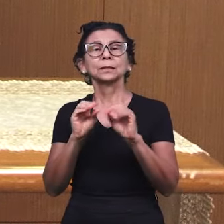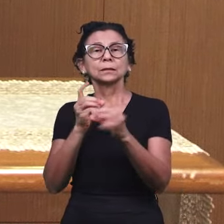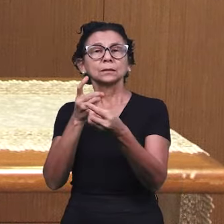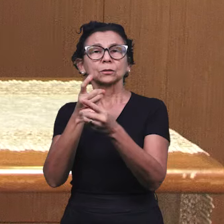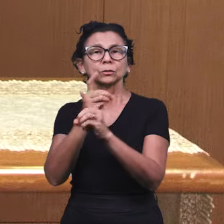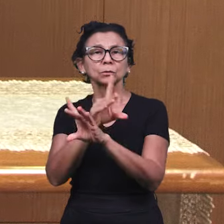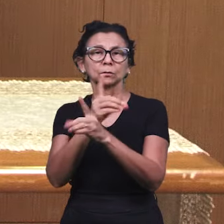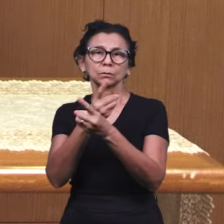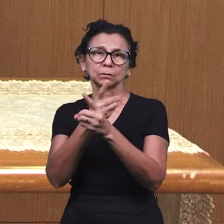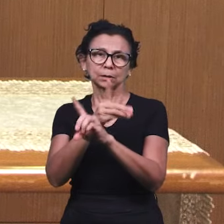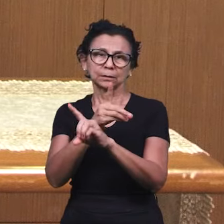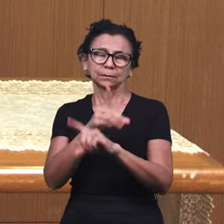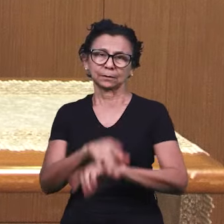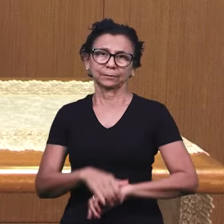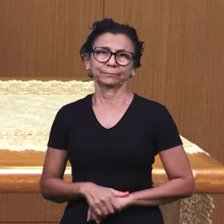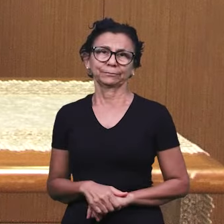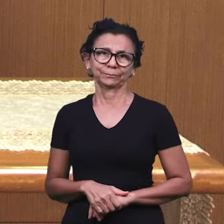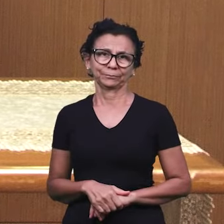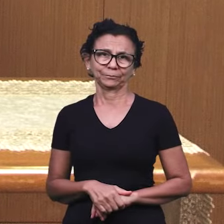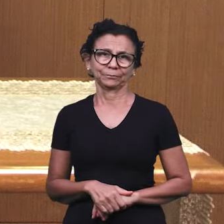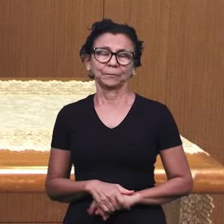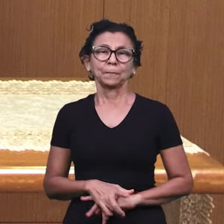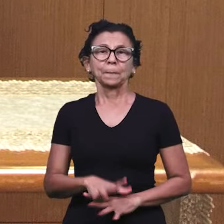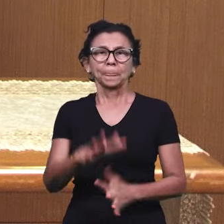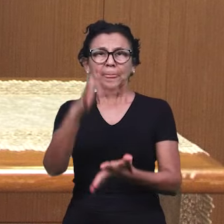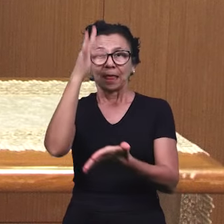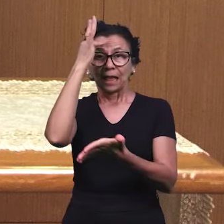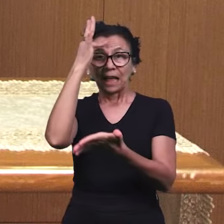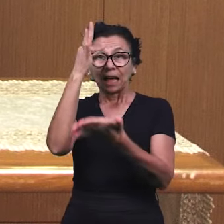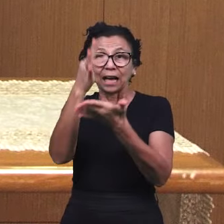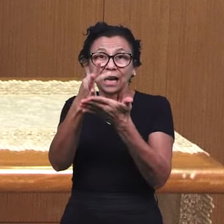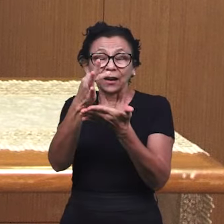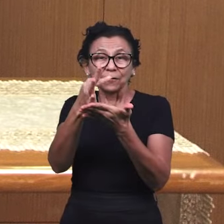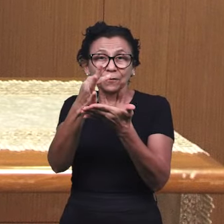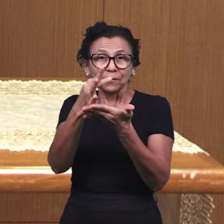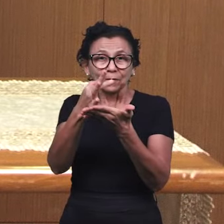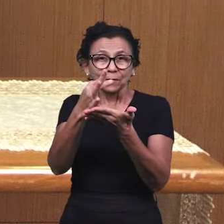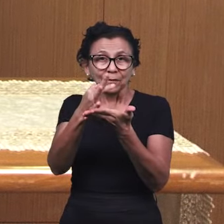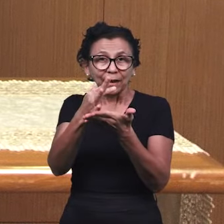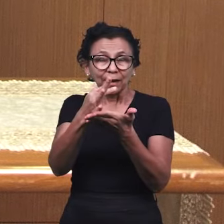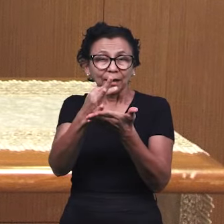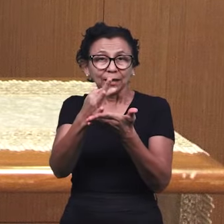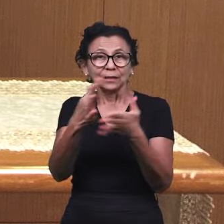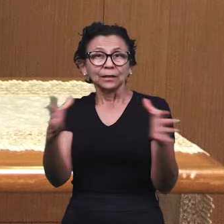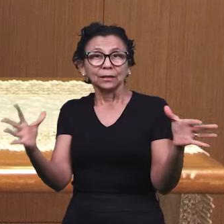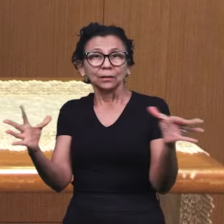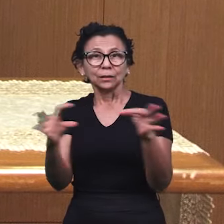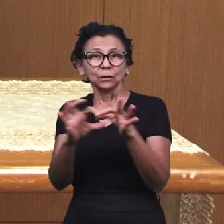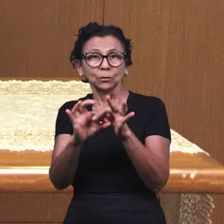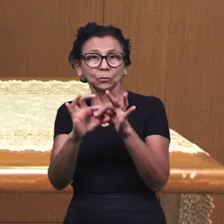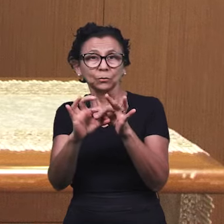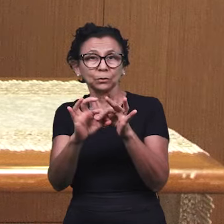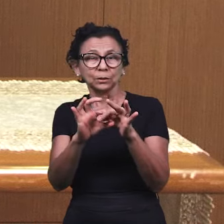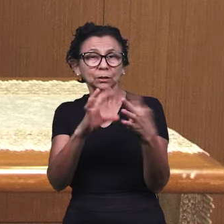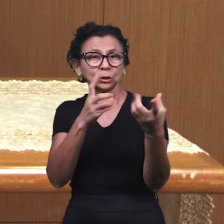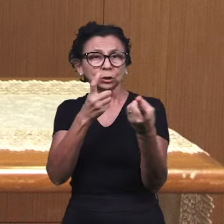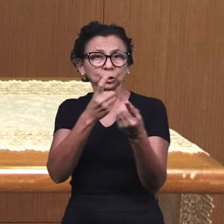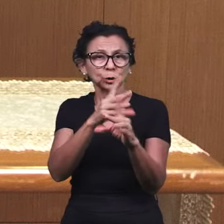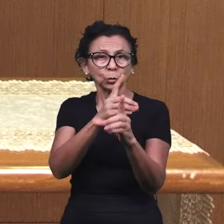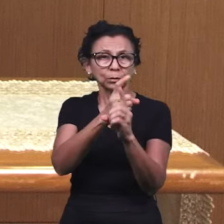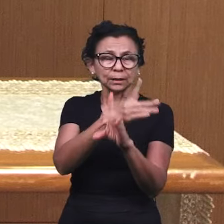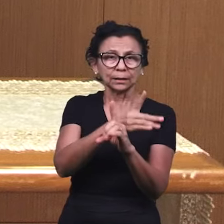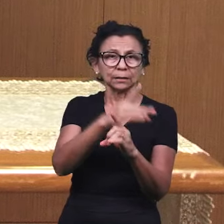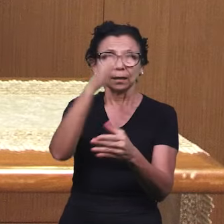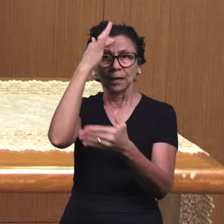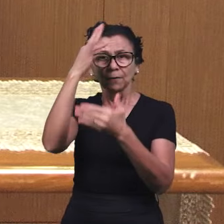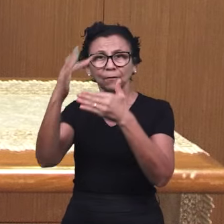que a fé, ela é nutrida pela doutrina. Quanto mais